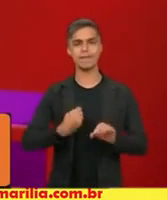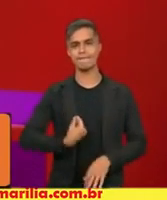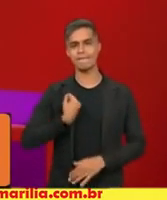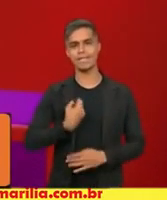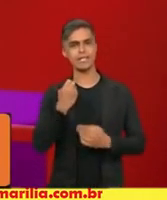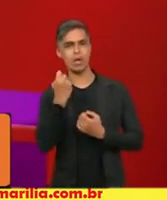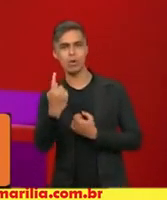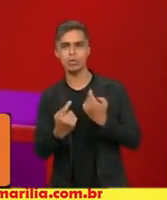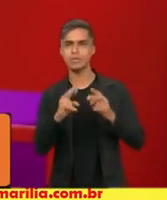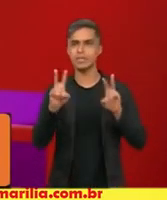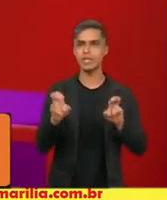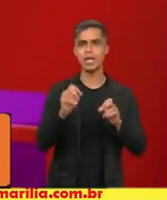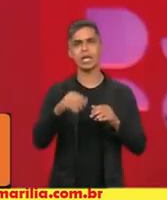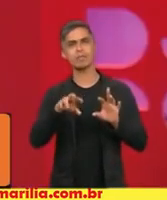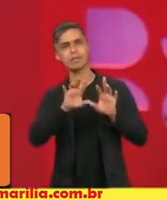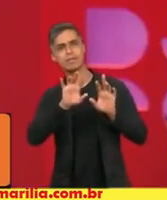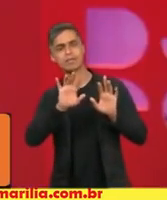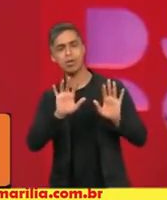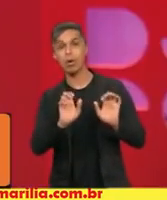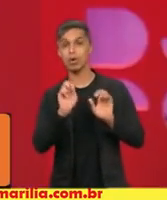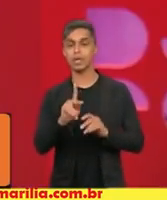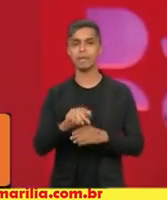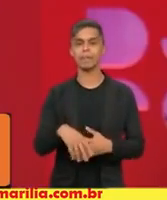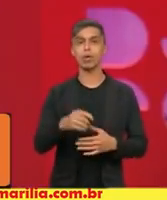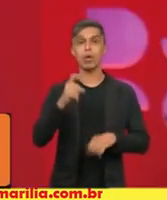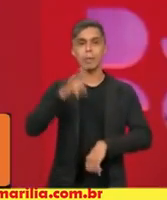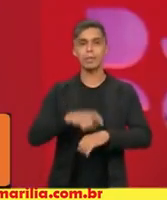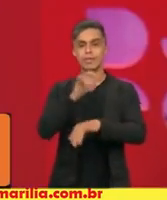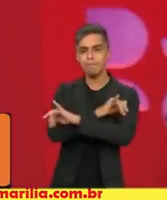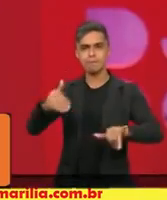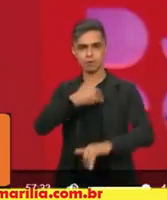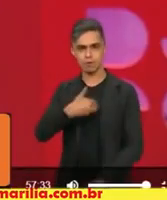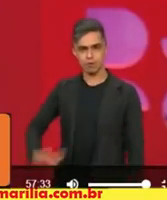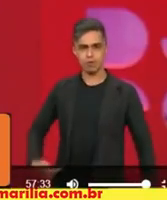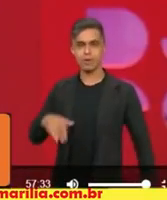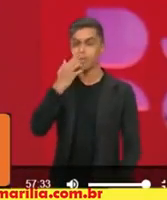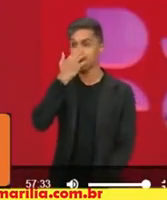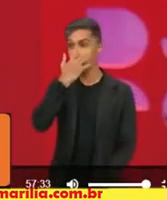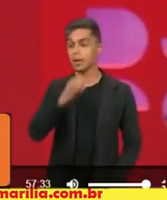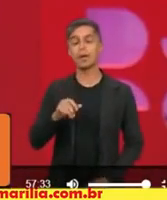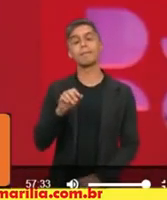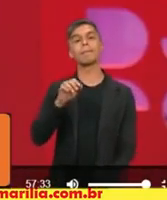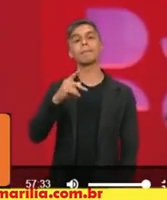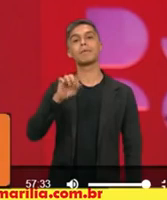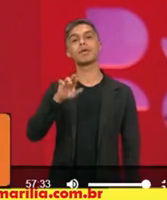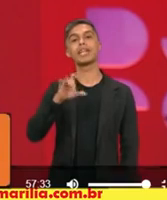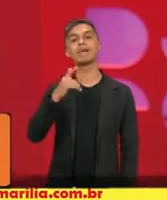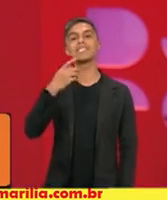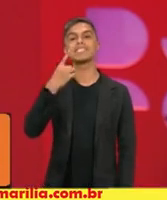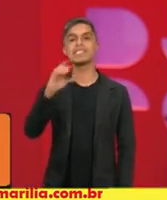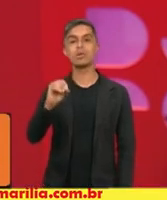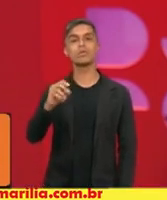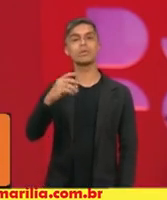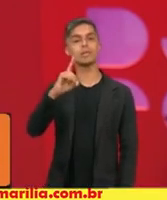temas. A proclamação da República é um desses momentos, né? E ela vem surgindo nos últimos anos, de novo, ela reganha uma força de